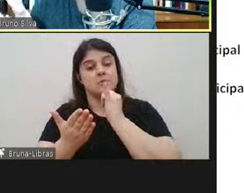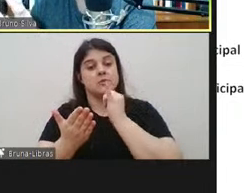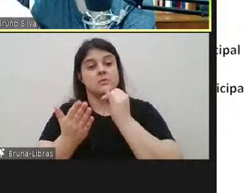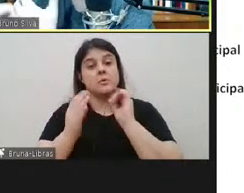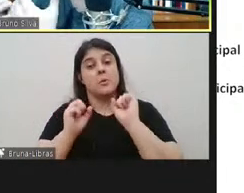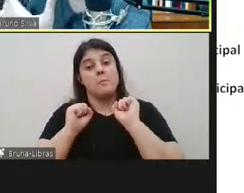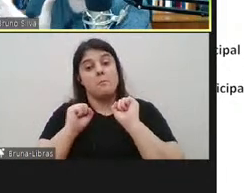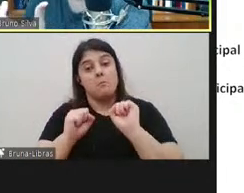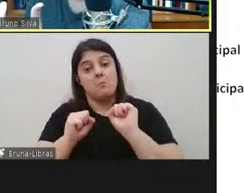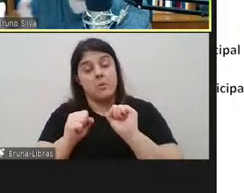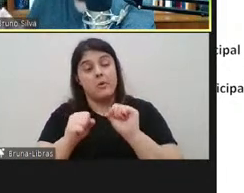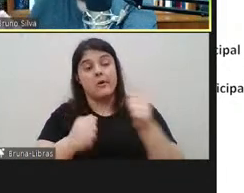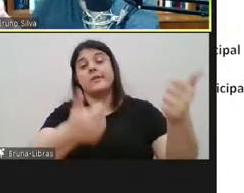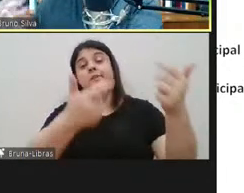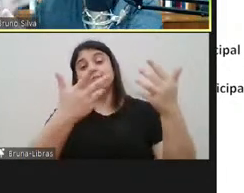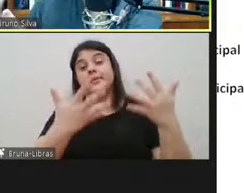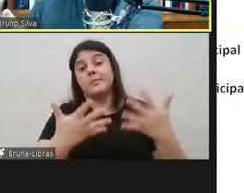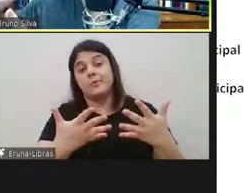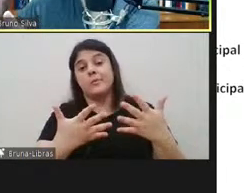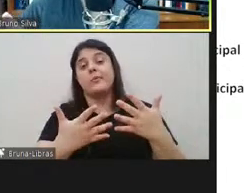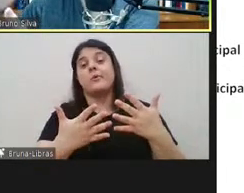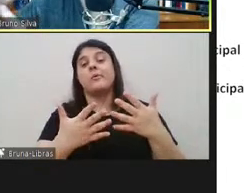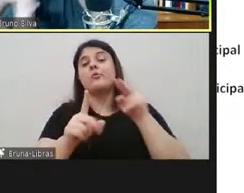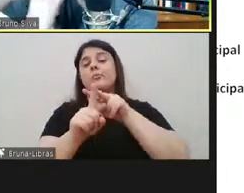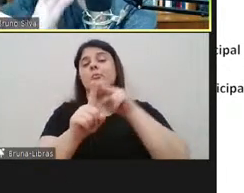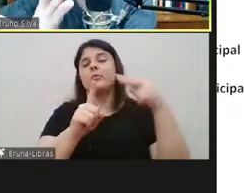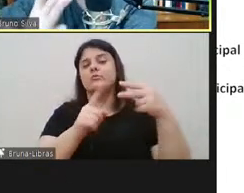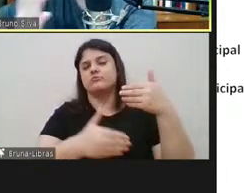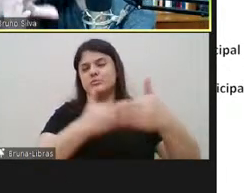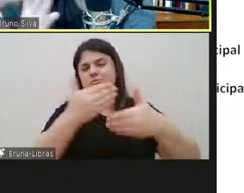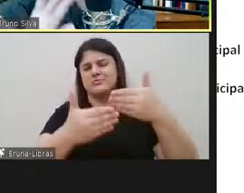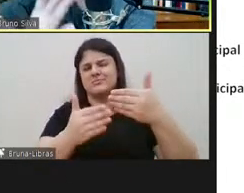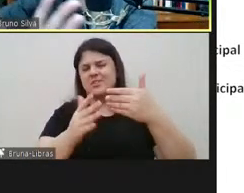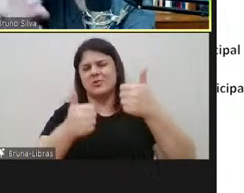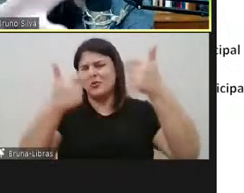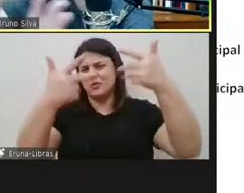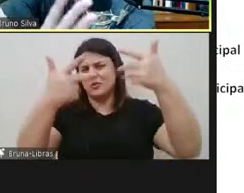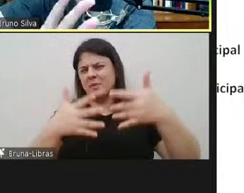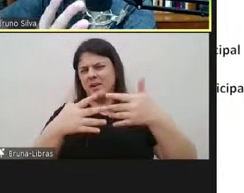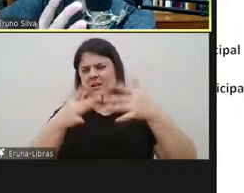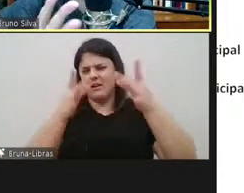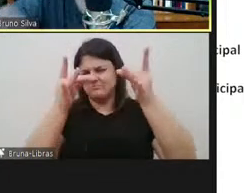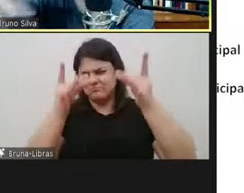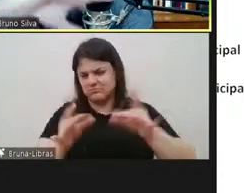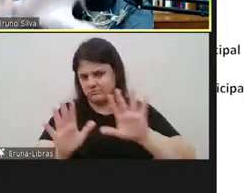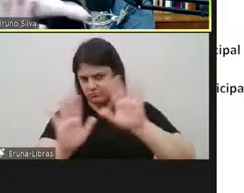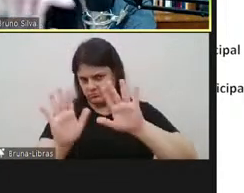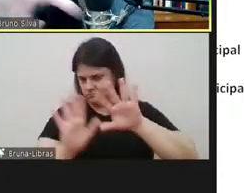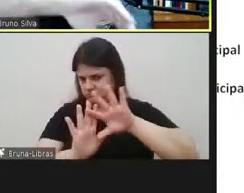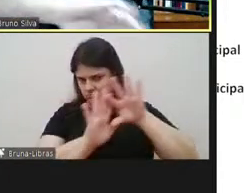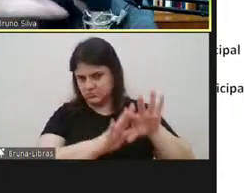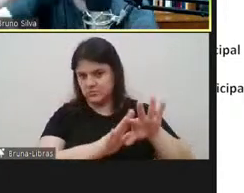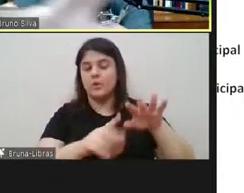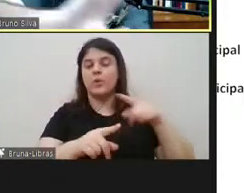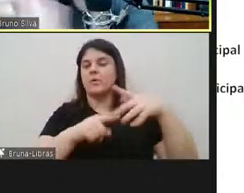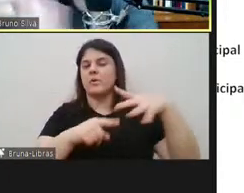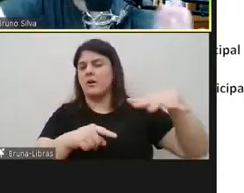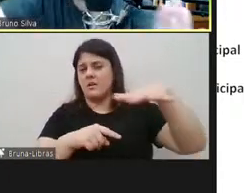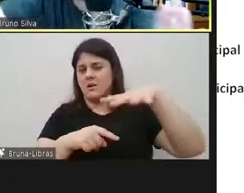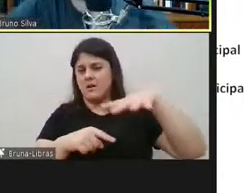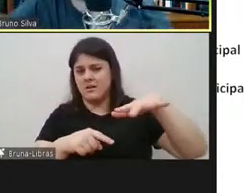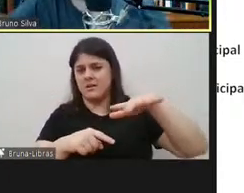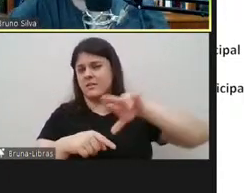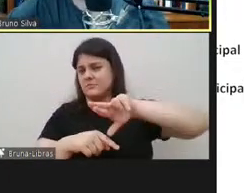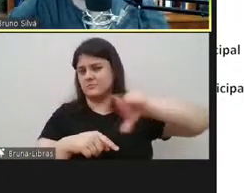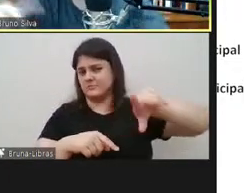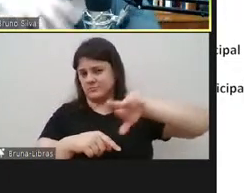que possa ter uma justificativa do ponto de vista você Suave não vou nem entrar nessa coisa da dimensão do direito em si tá porque é uma área que Definitivamente